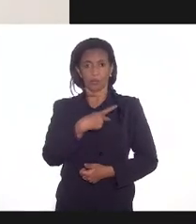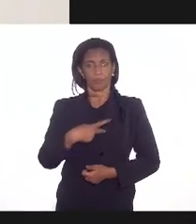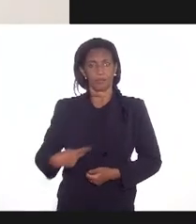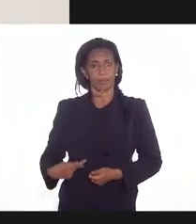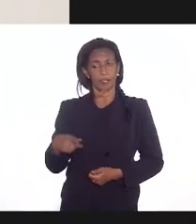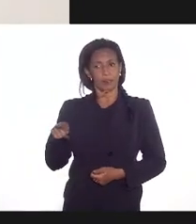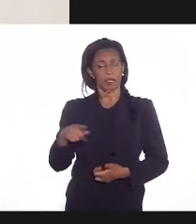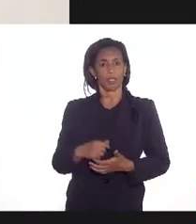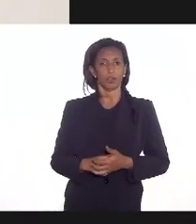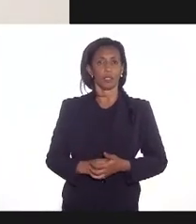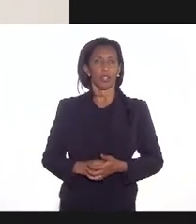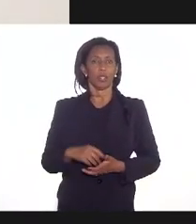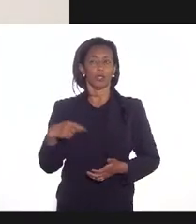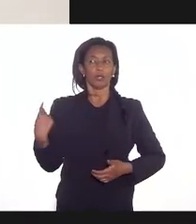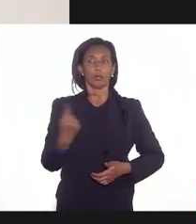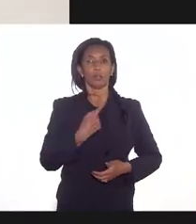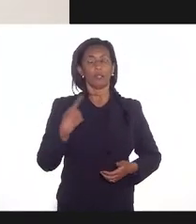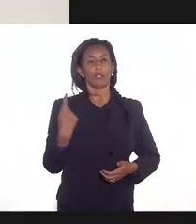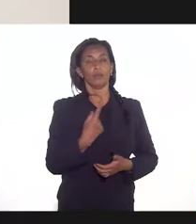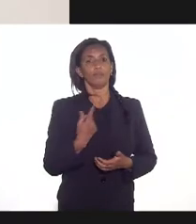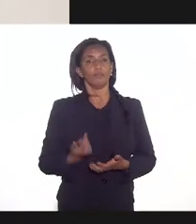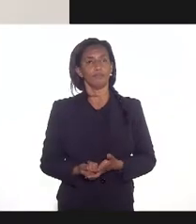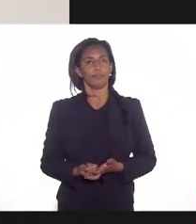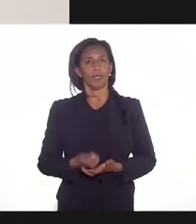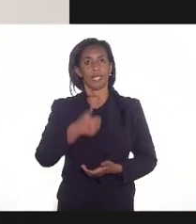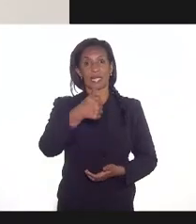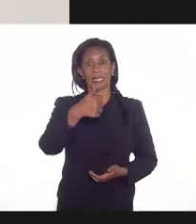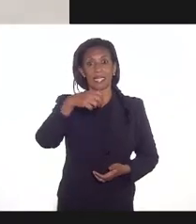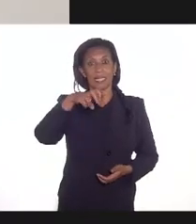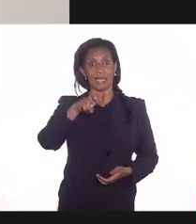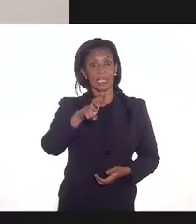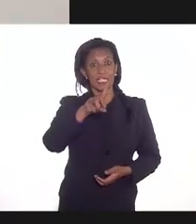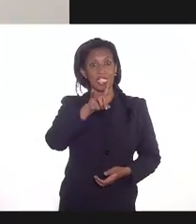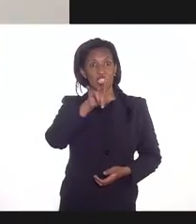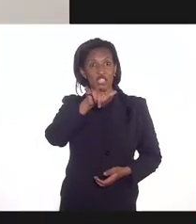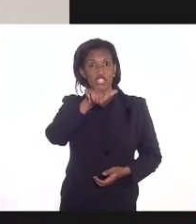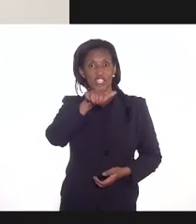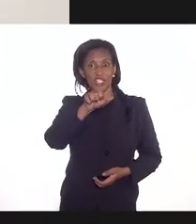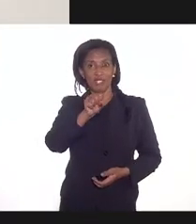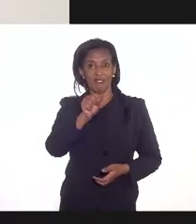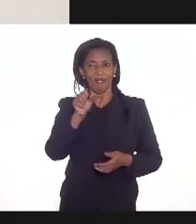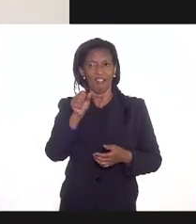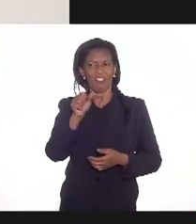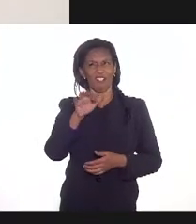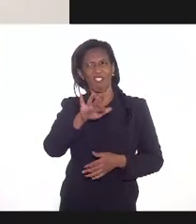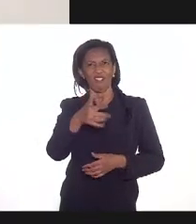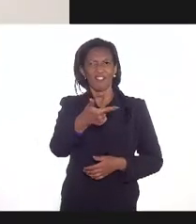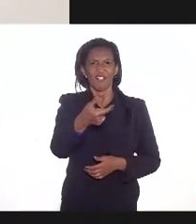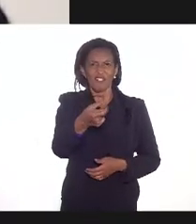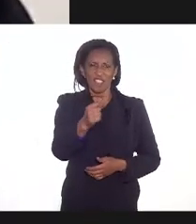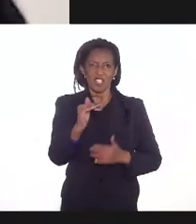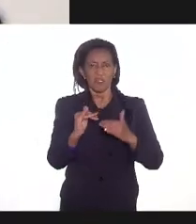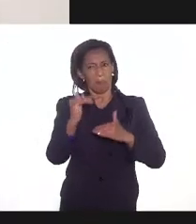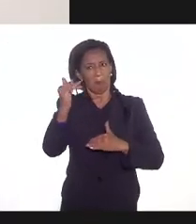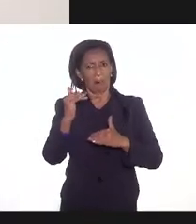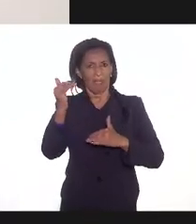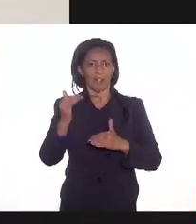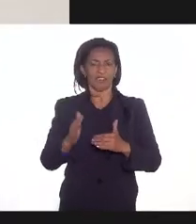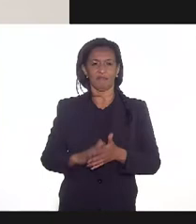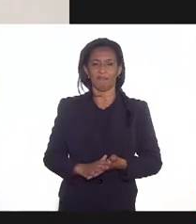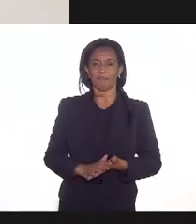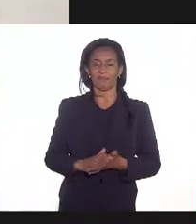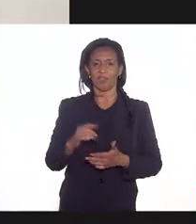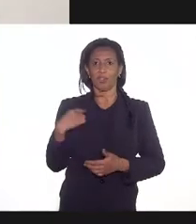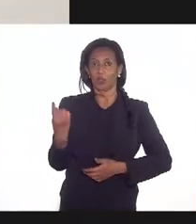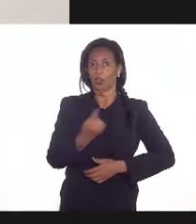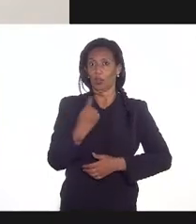da FUNARGE, nós, em 15 dias, 20 dias, um pouco mais,